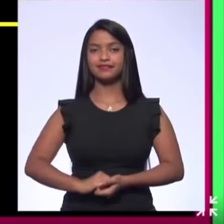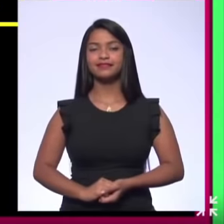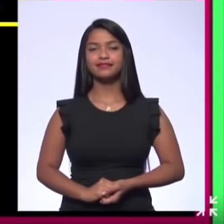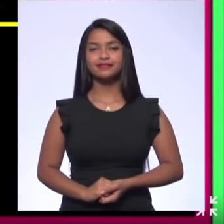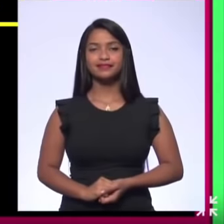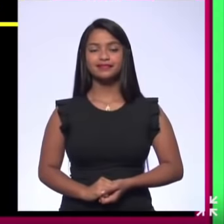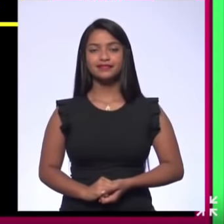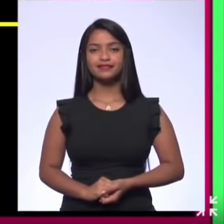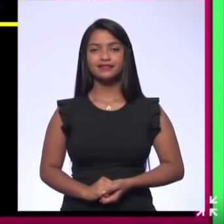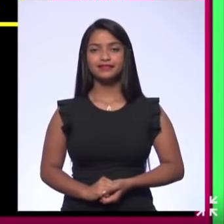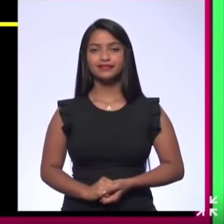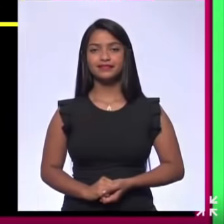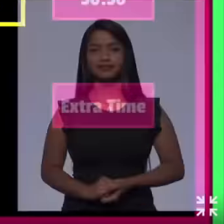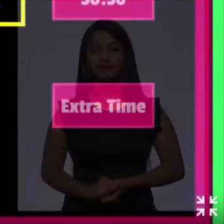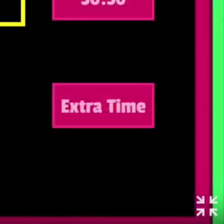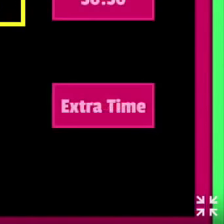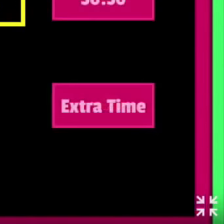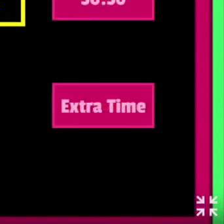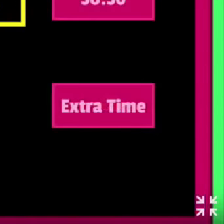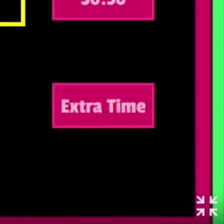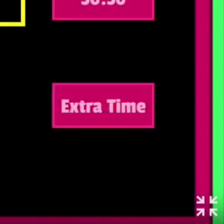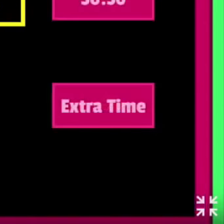is divided?